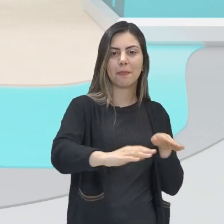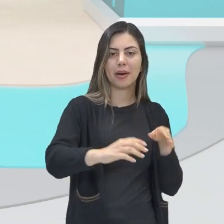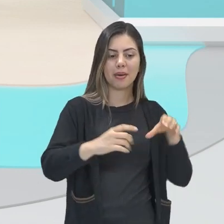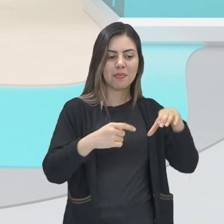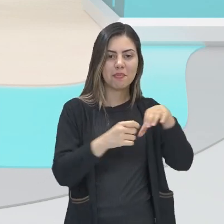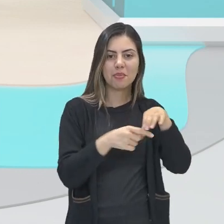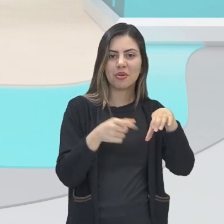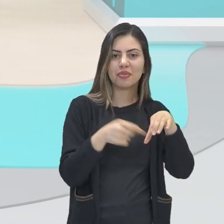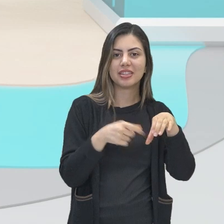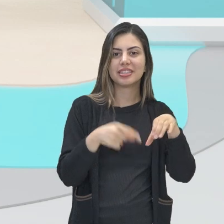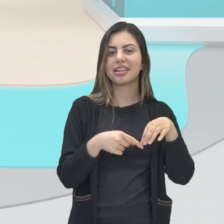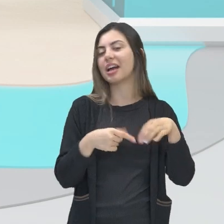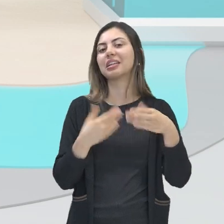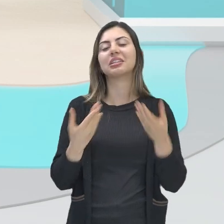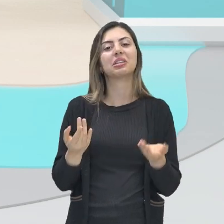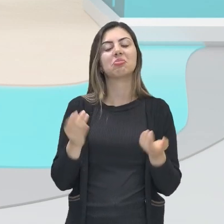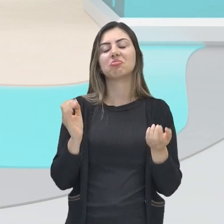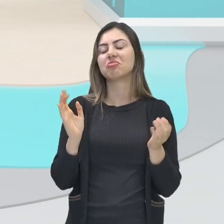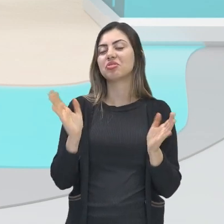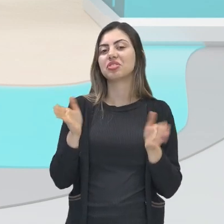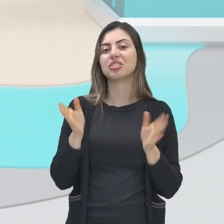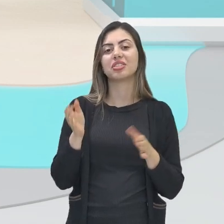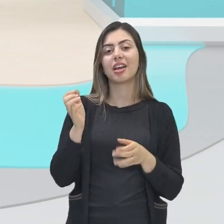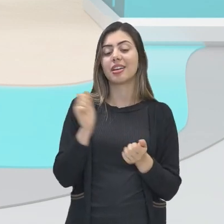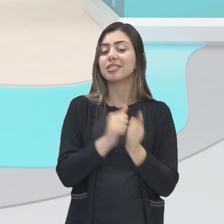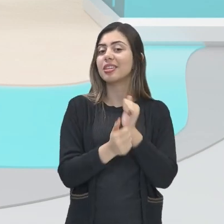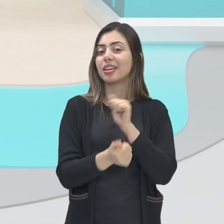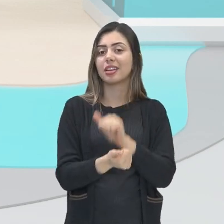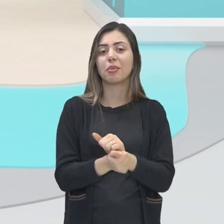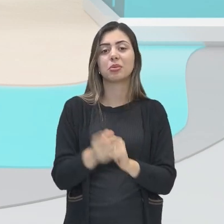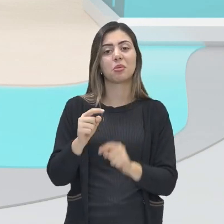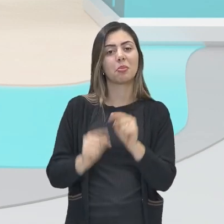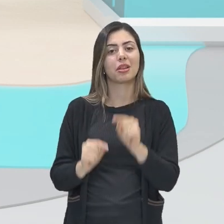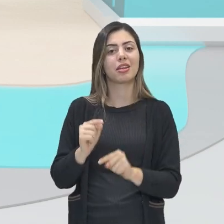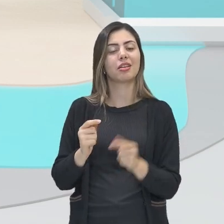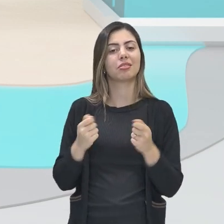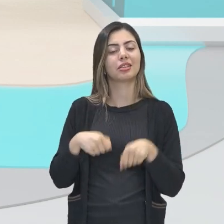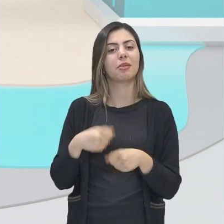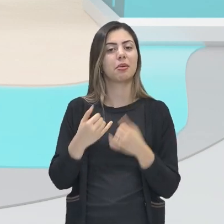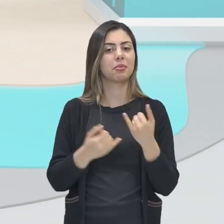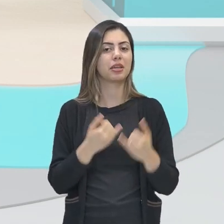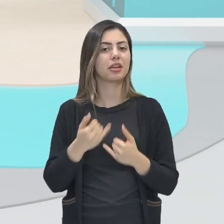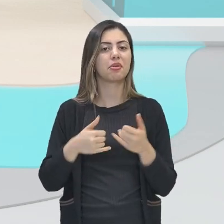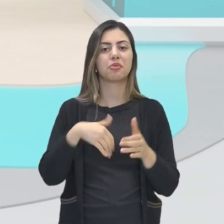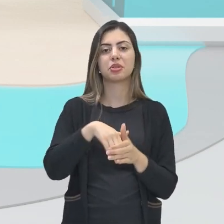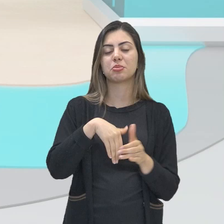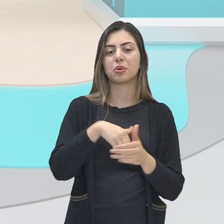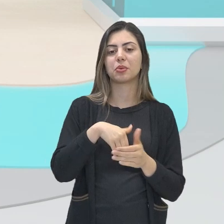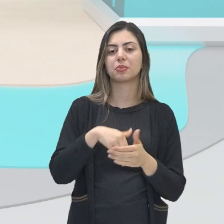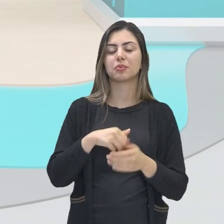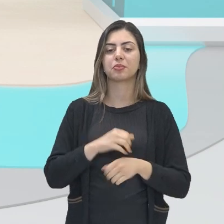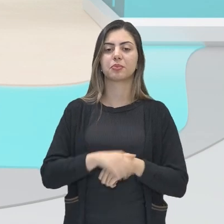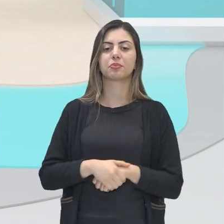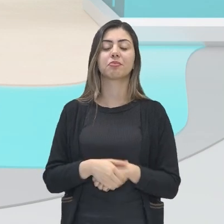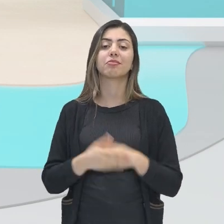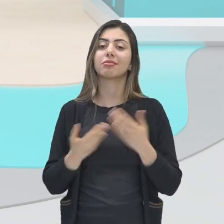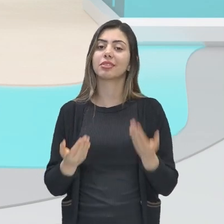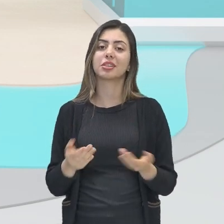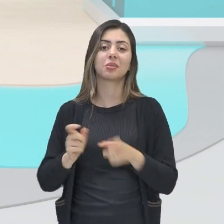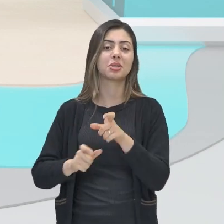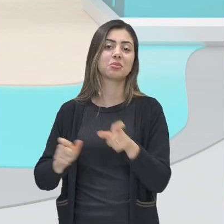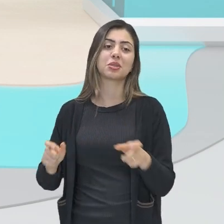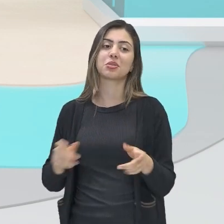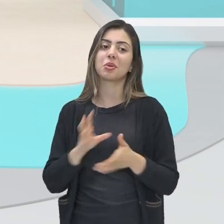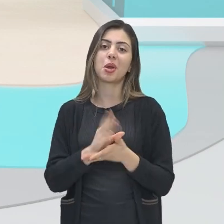papel, pronto, já está lindo, já dá para jogar um futebol e aí improvisa, né? É assim que o pessoal faz,